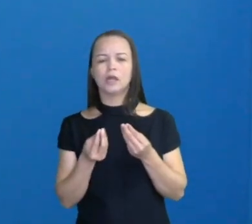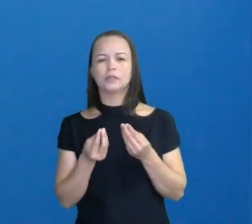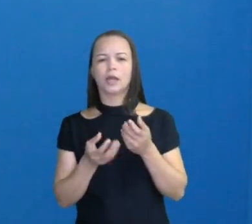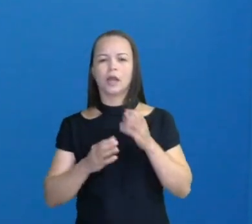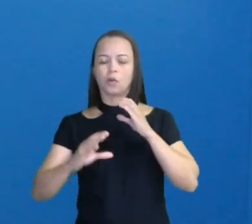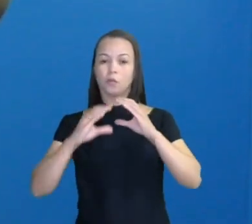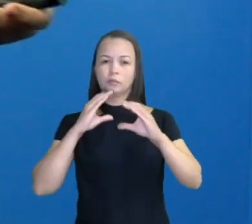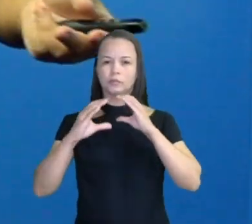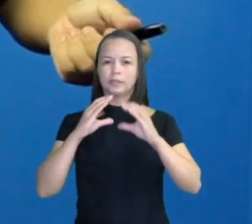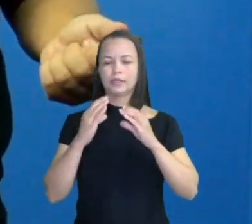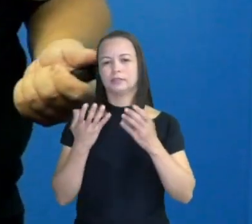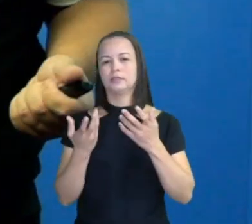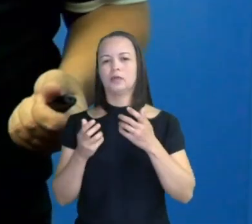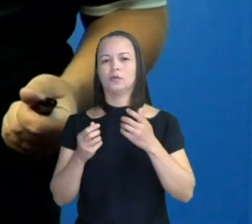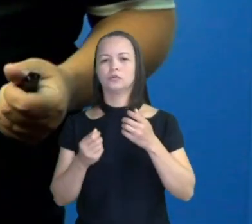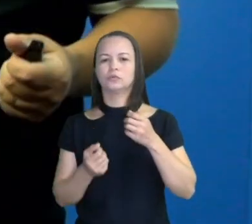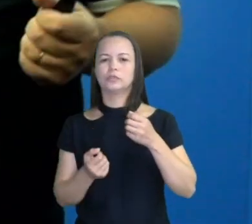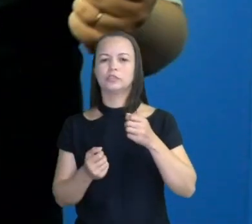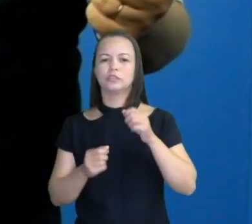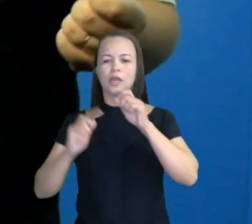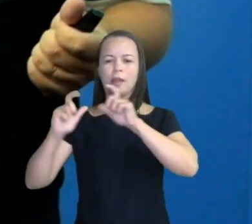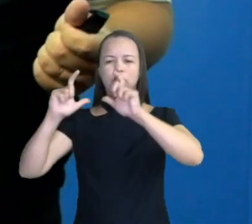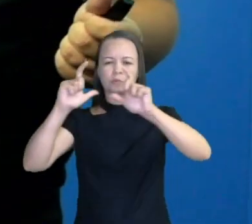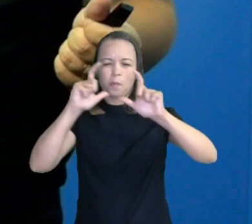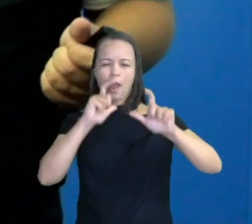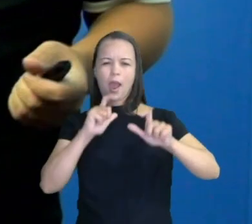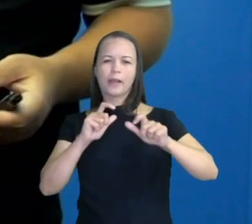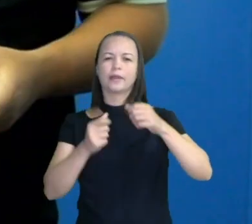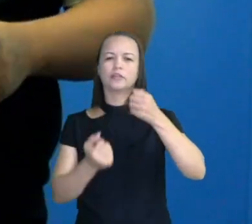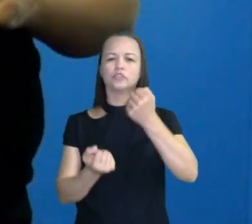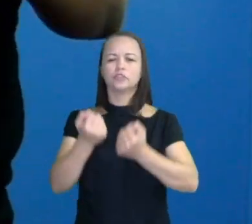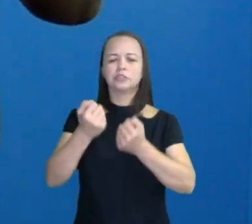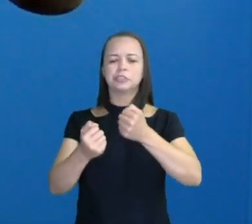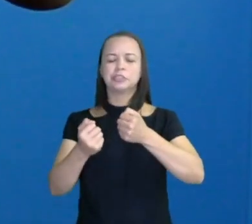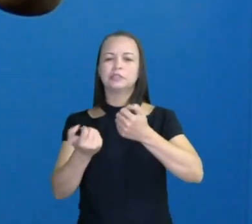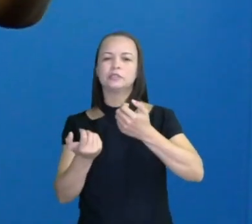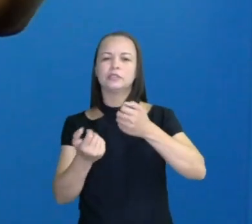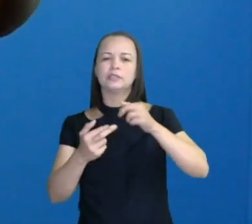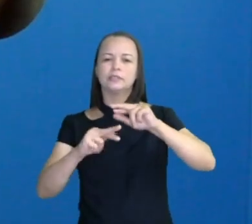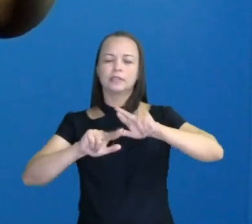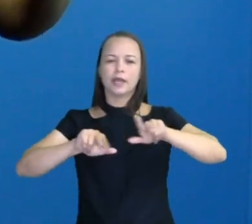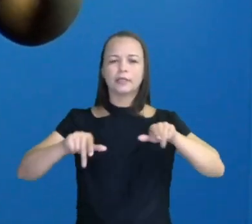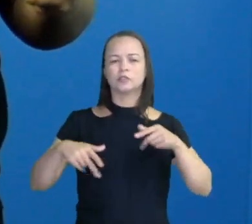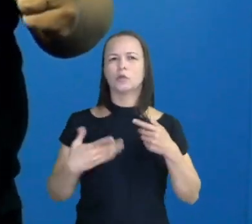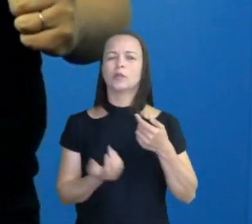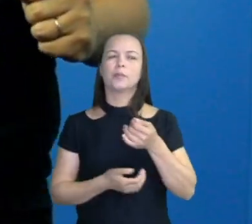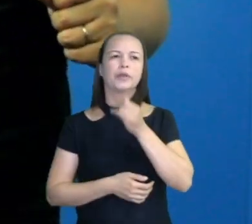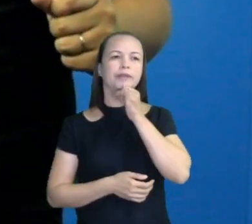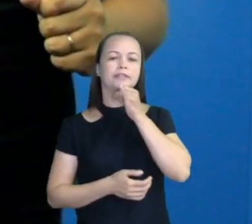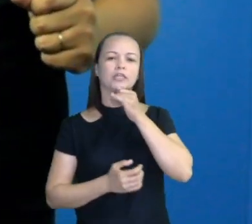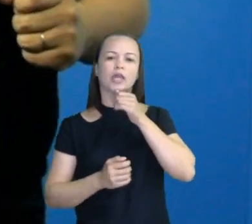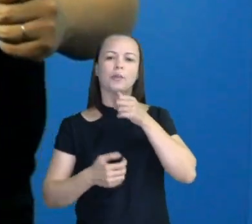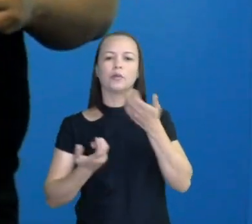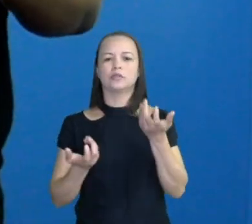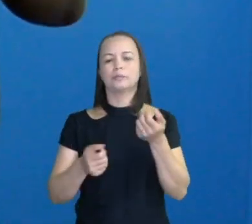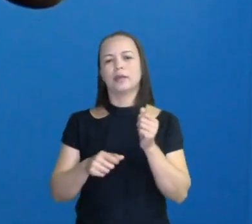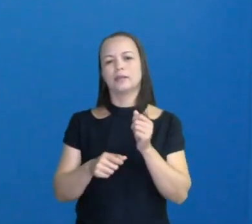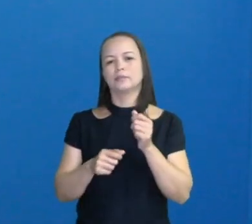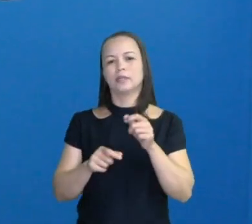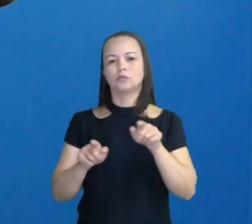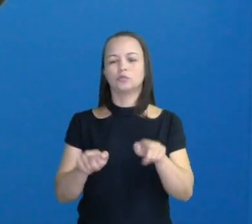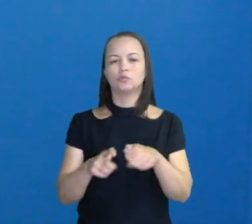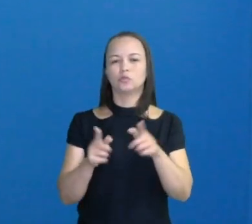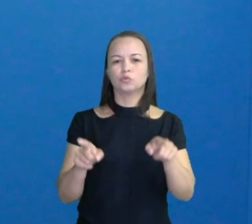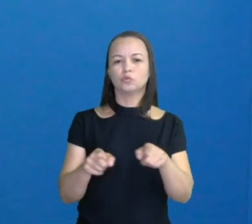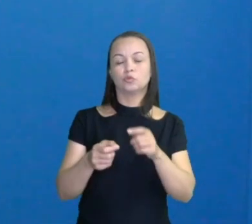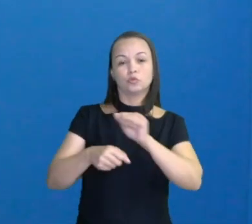comunicações, principalmente os sinais de trânsito, às vezes a gente está passando por um shopping e vê um cartaz publicitário, né? E